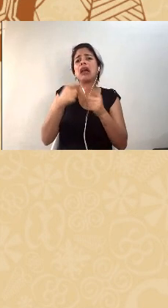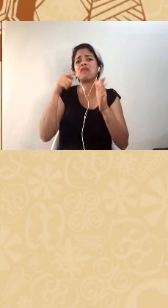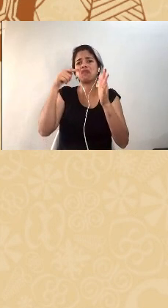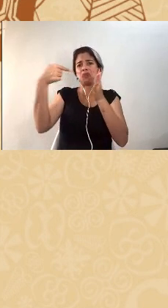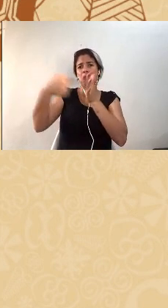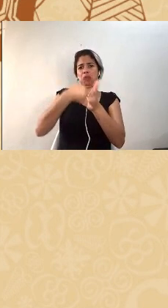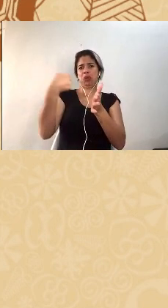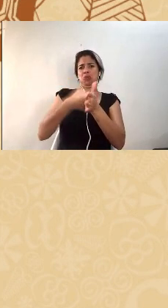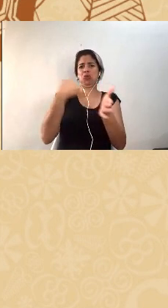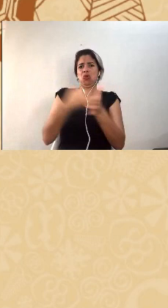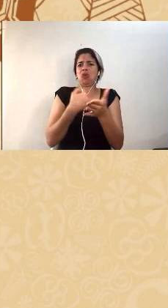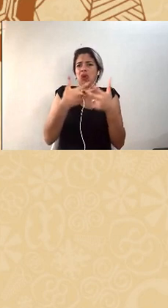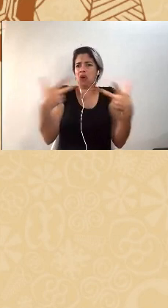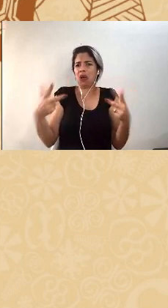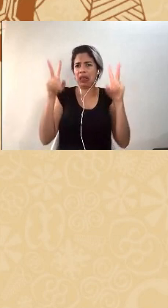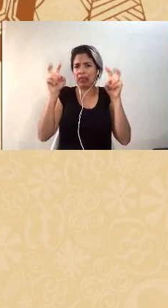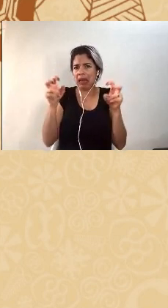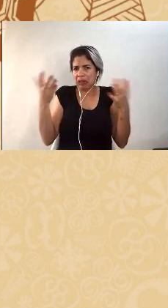Próxima.